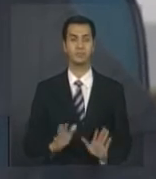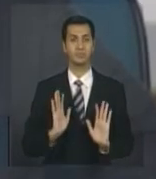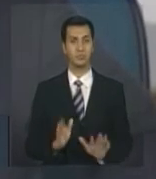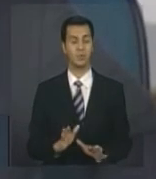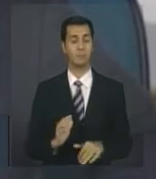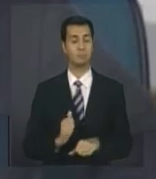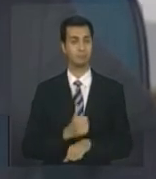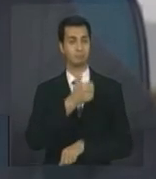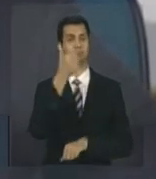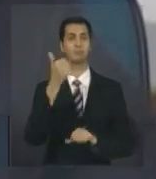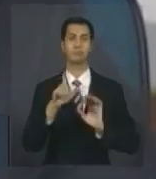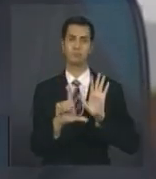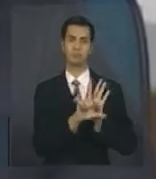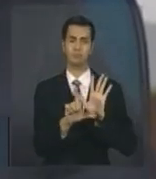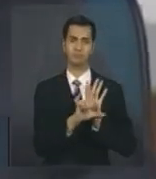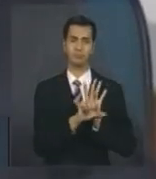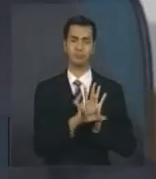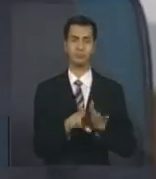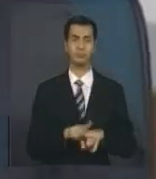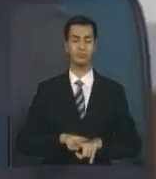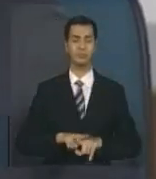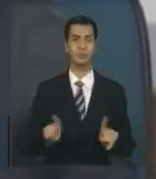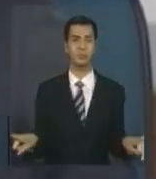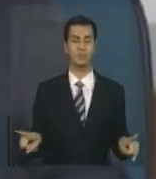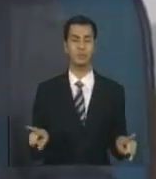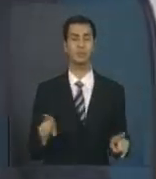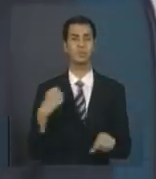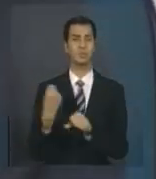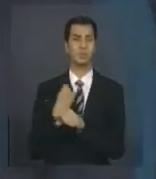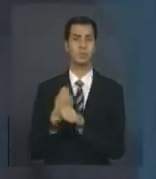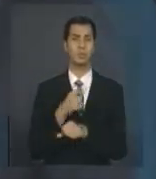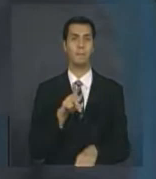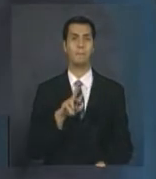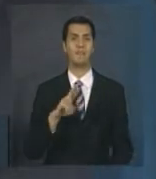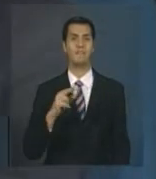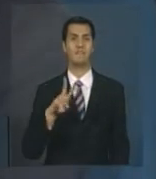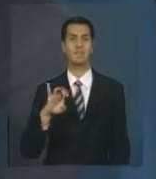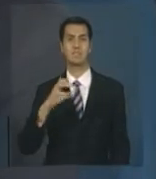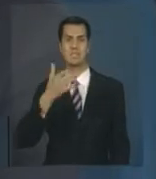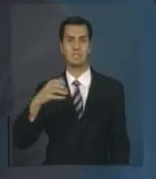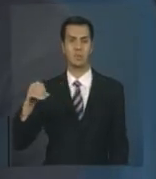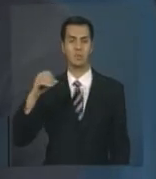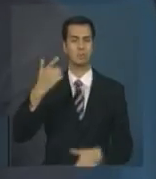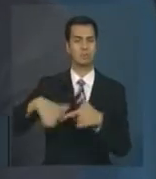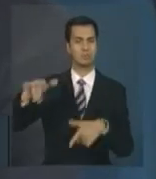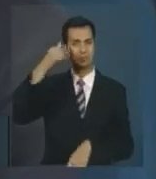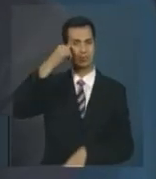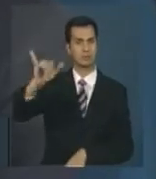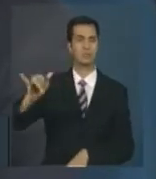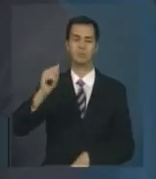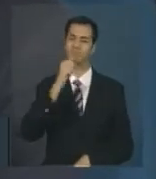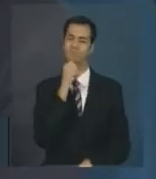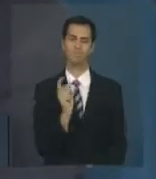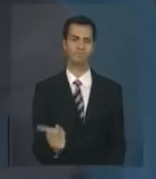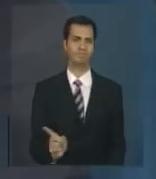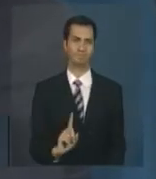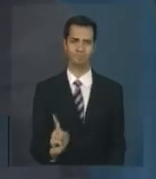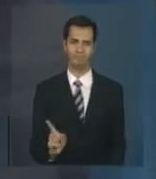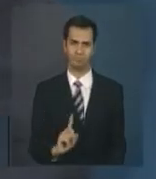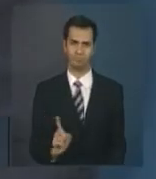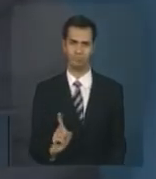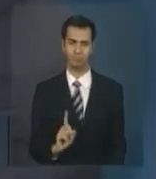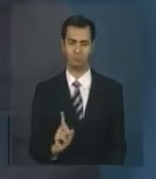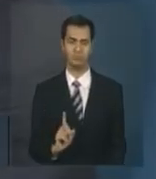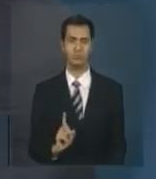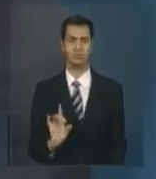melhoria na legislação, mas as obras de prevenção ainda não receberam esse tratamento para que a gente